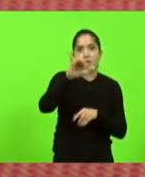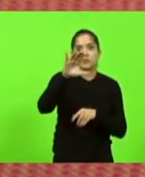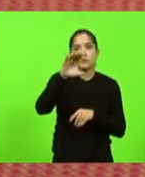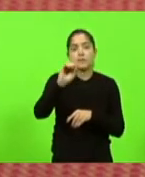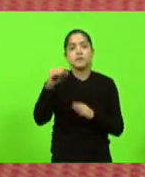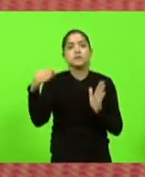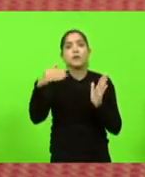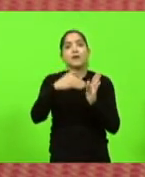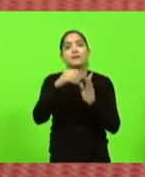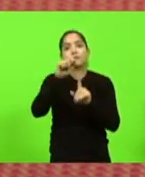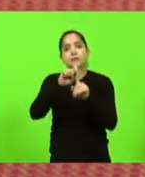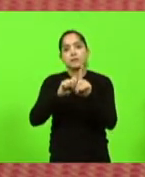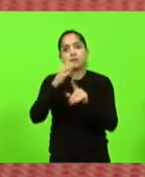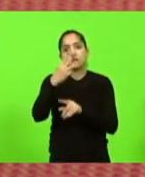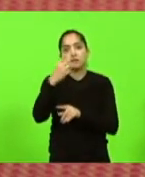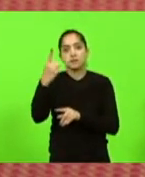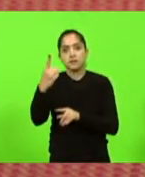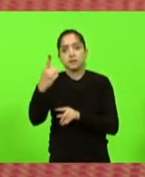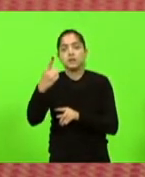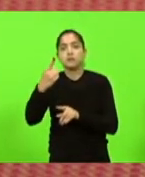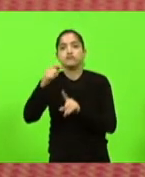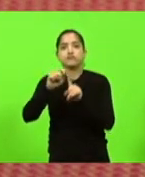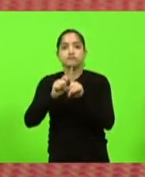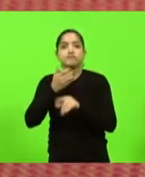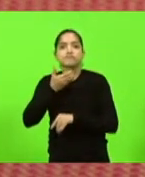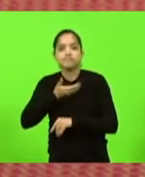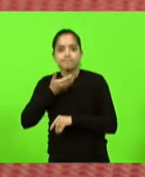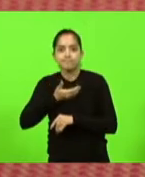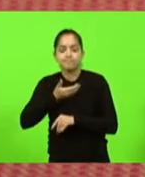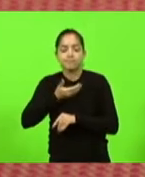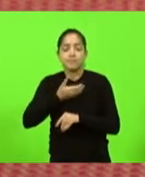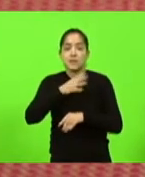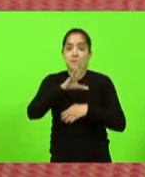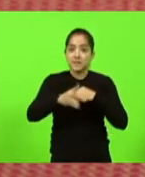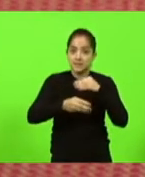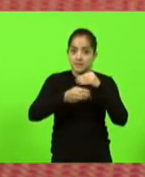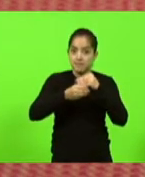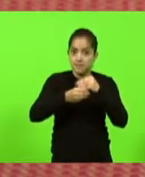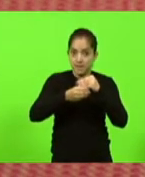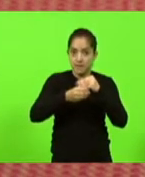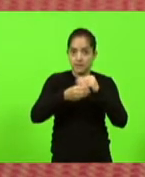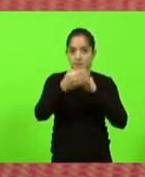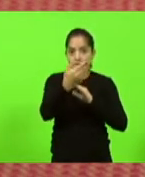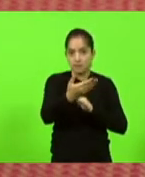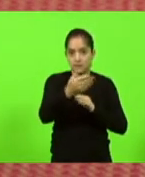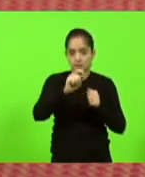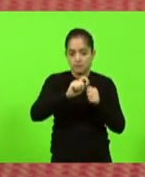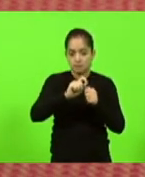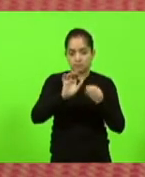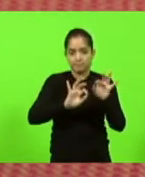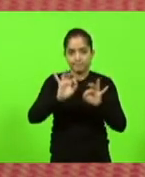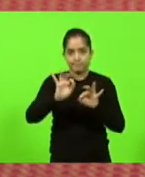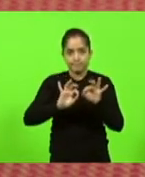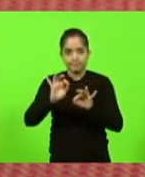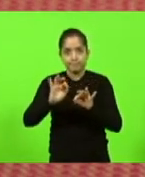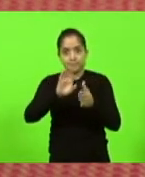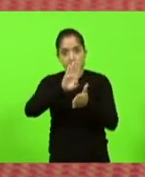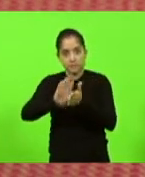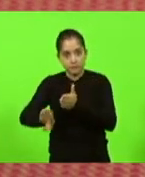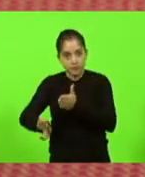dezembro. Acontece que a emenda do deputado, que o deputado Gessé Lopes fez, que foi